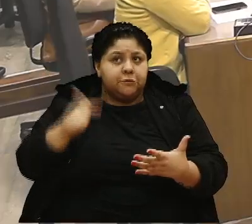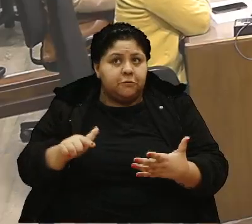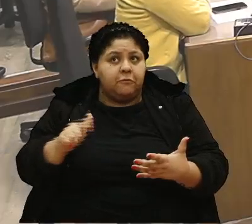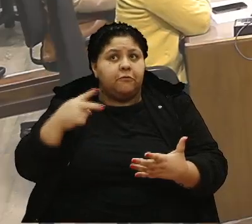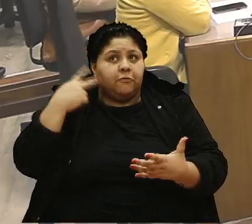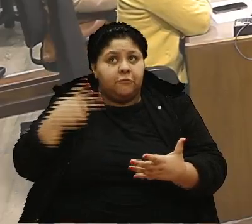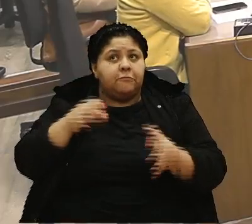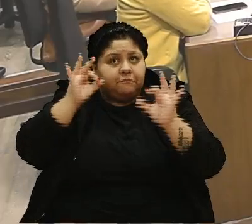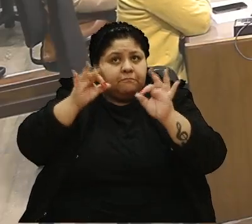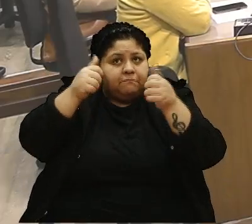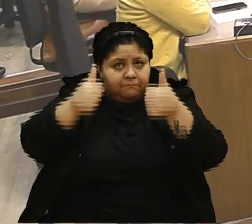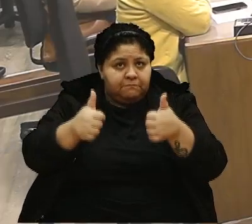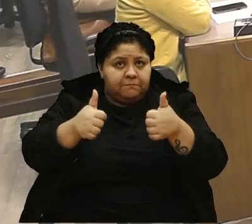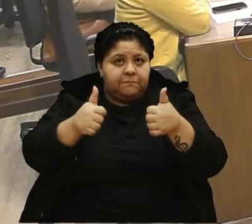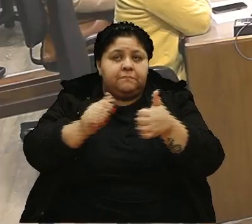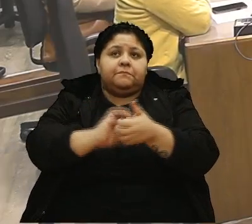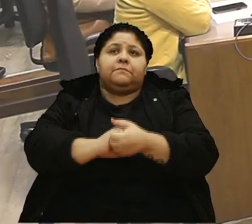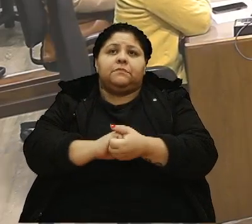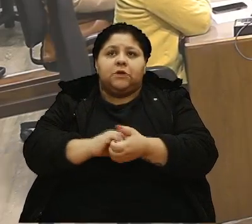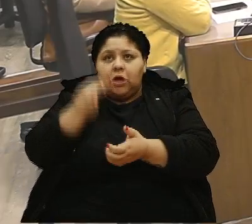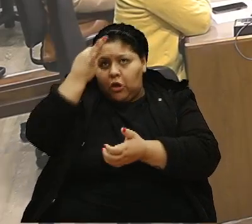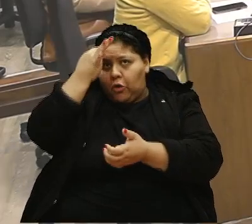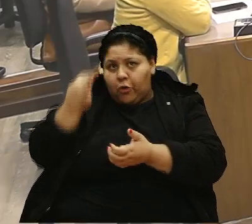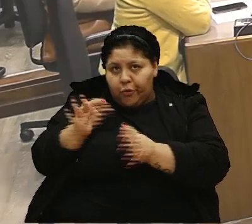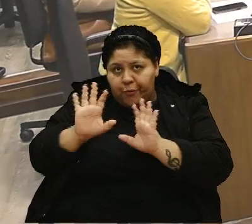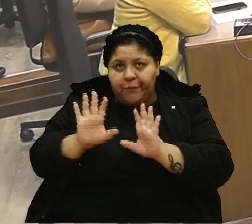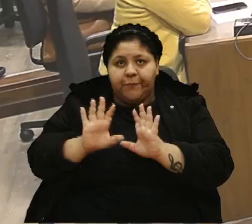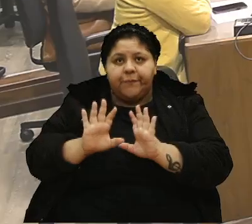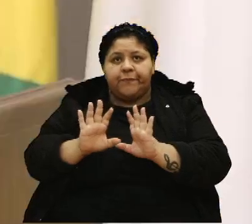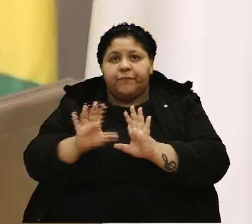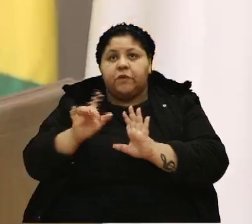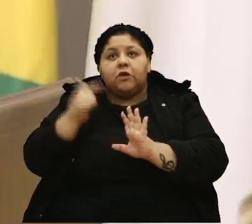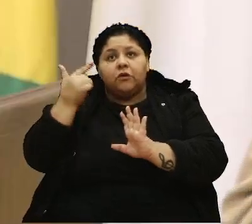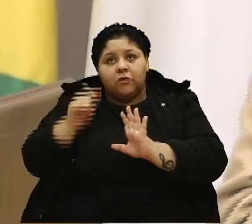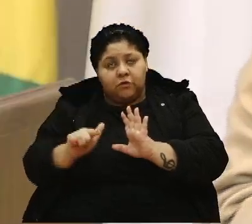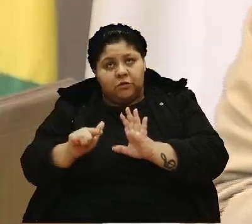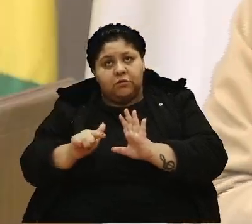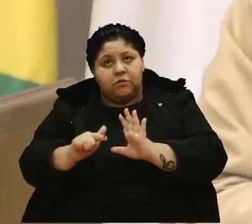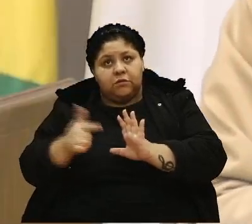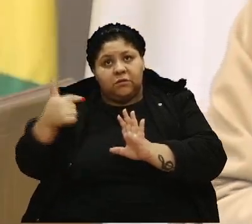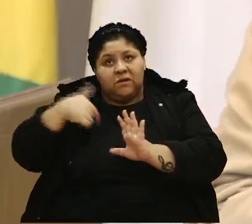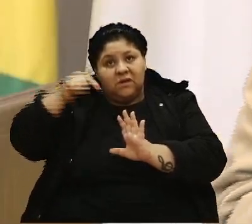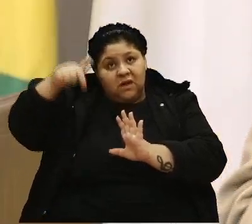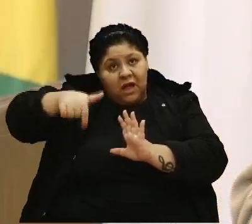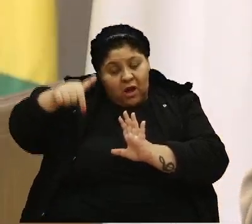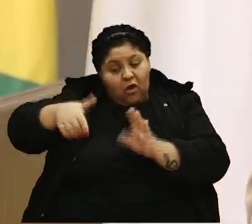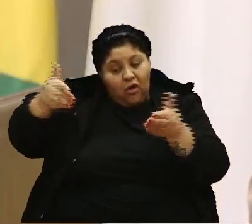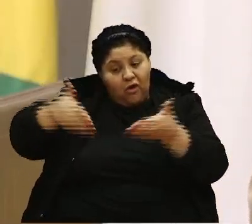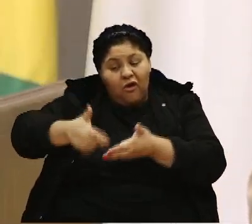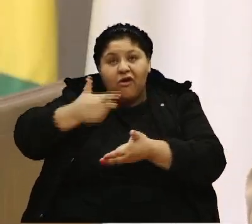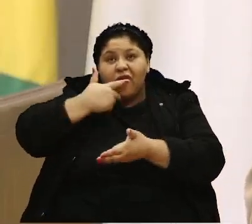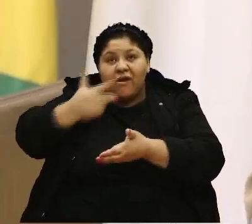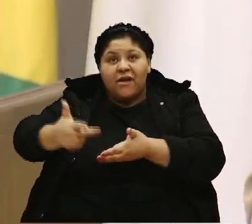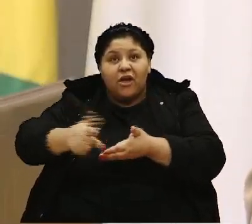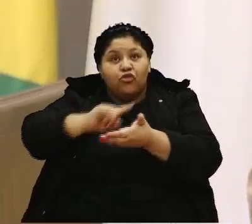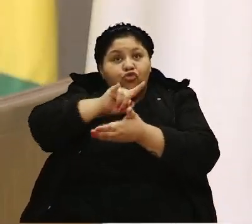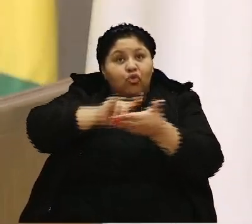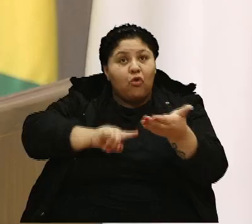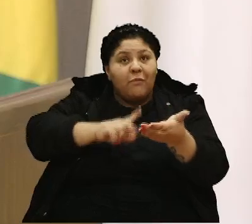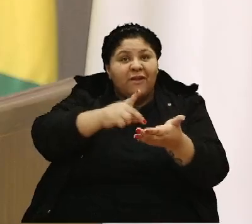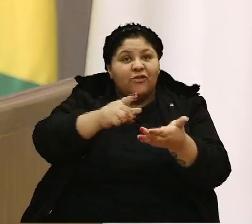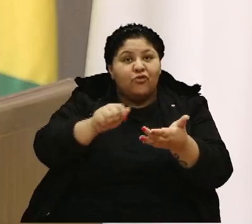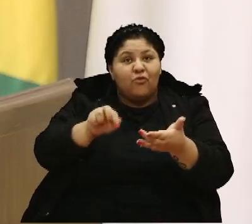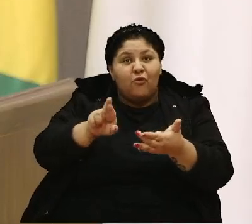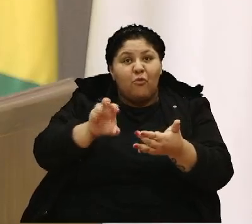O senhor está... Pela sua manifestação, eu compreendi, vereador. Eu vou de novo. Eu estou aqui agora, neste momento, falando do parecer.